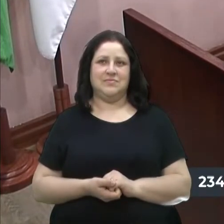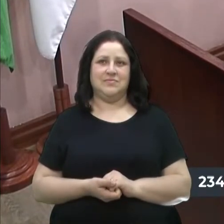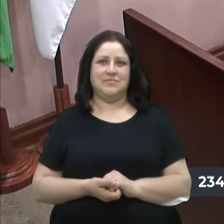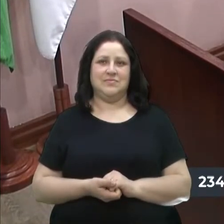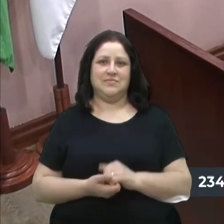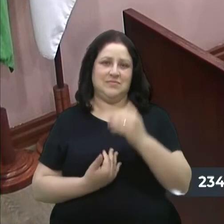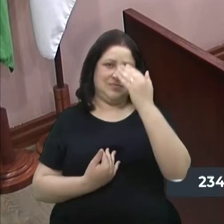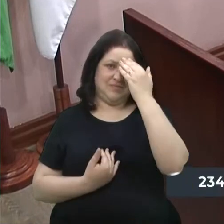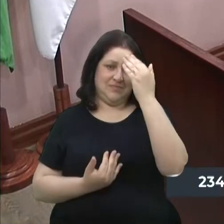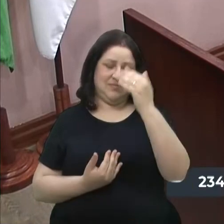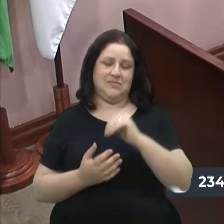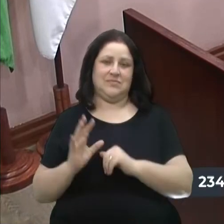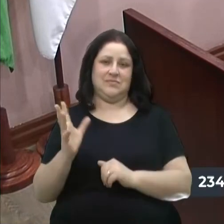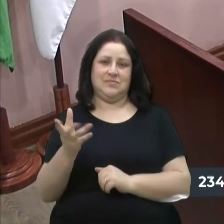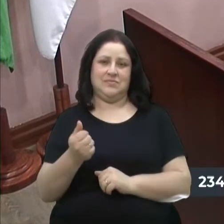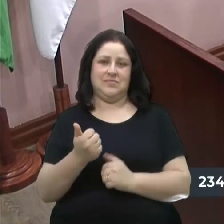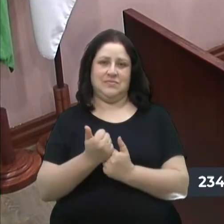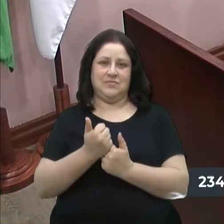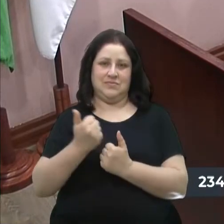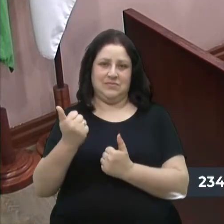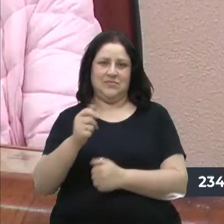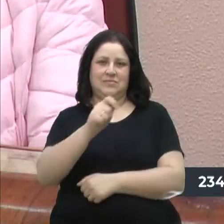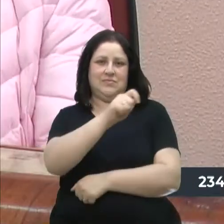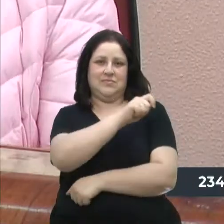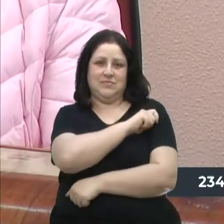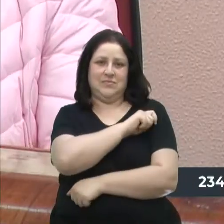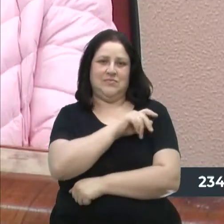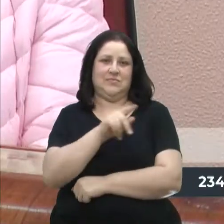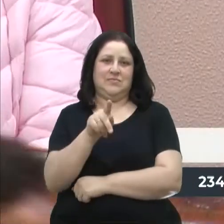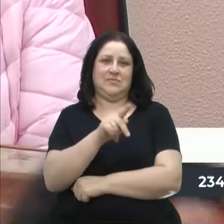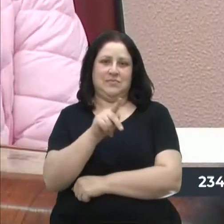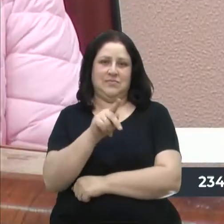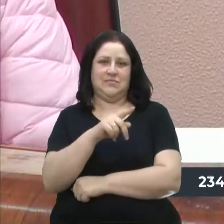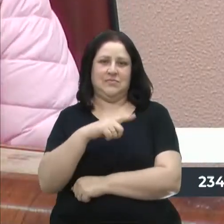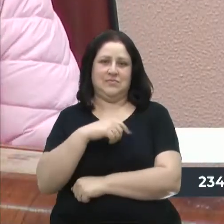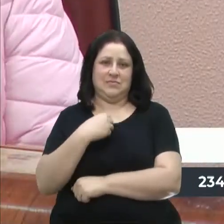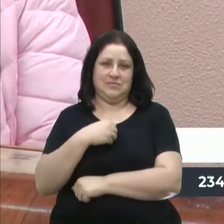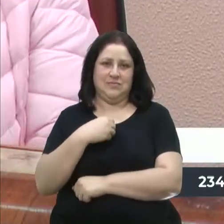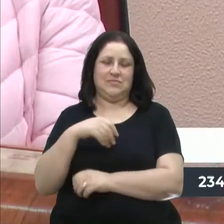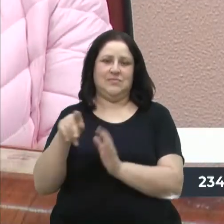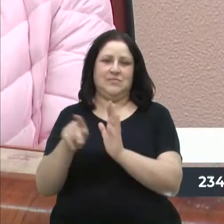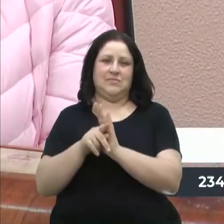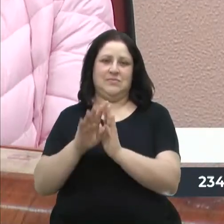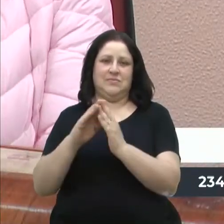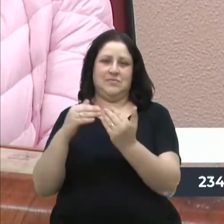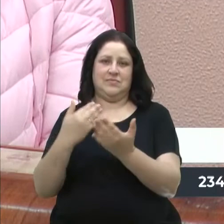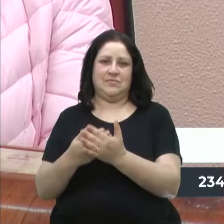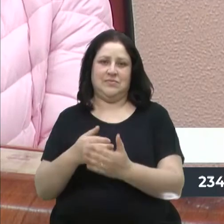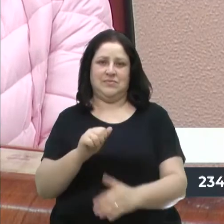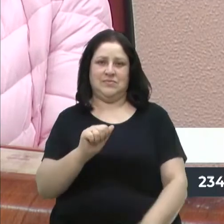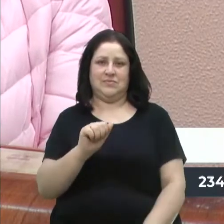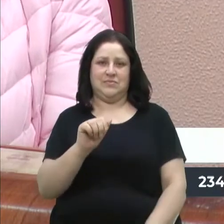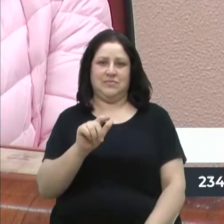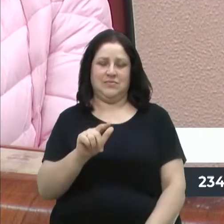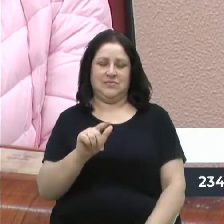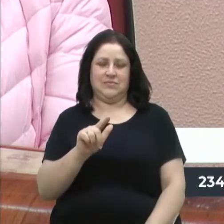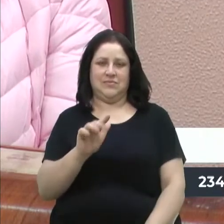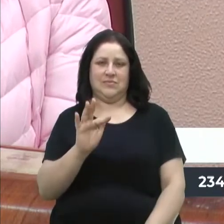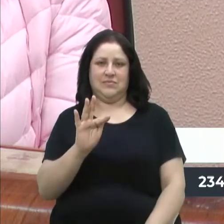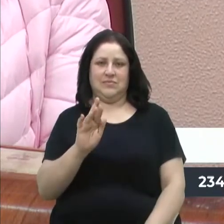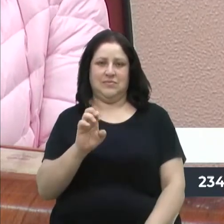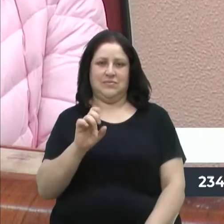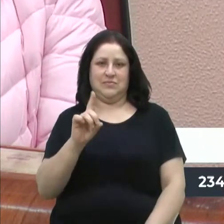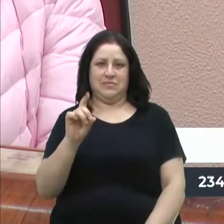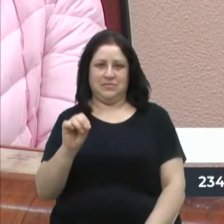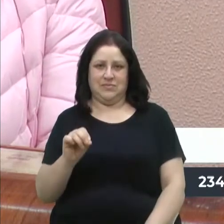agradeço as autoridades os estudantes e aos professores da escola Alfredo Belisário ptf que nos prestigiaram nessa